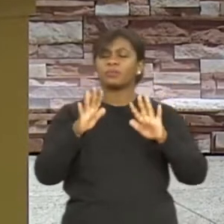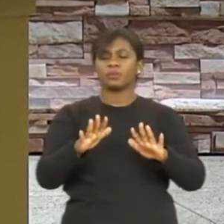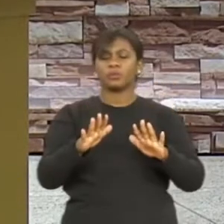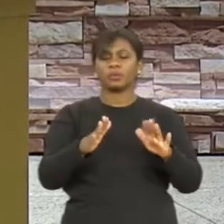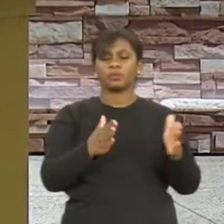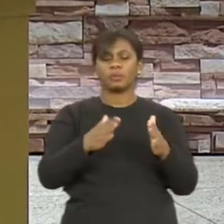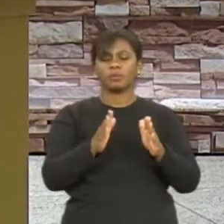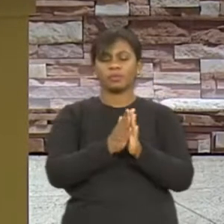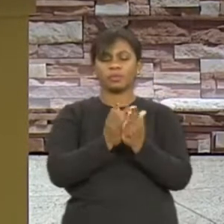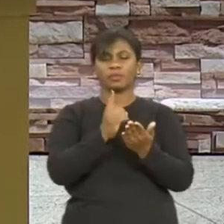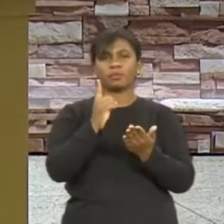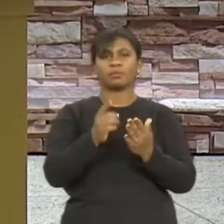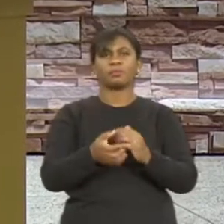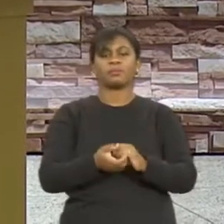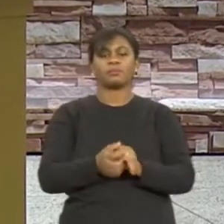Amém.